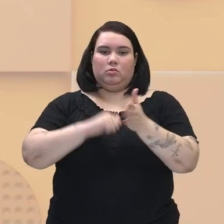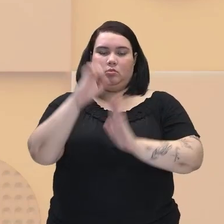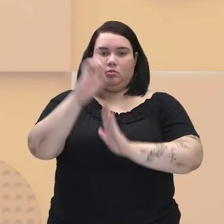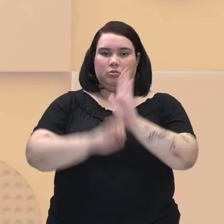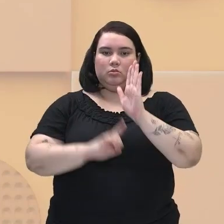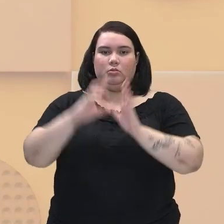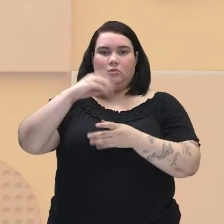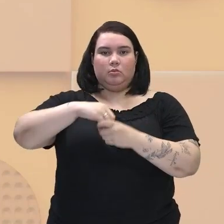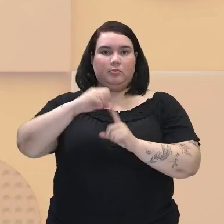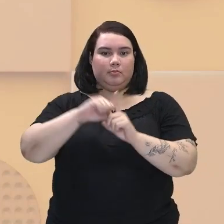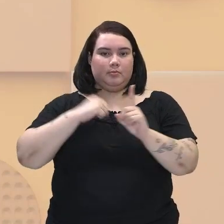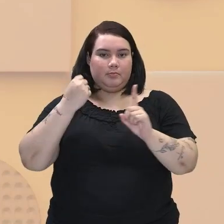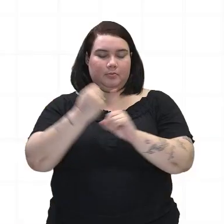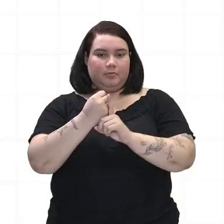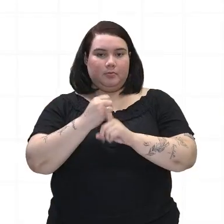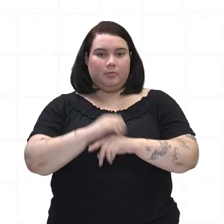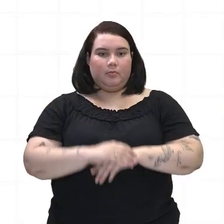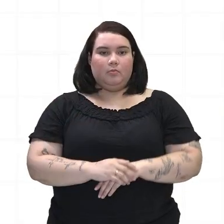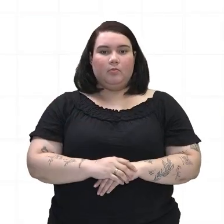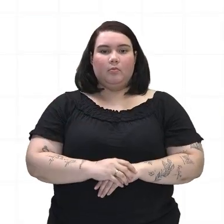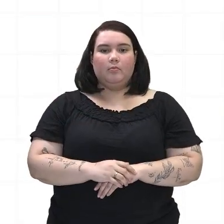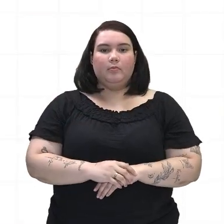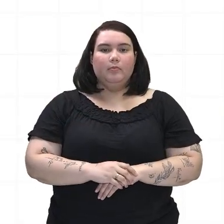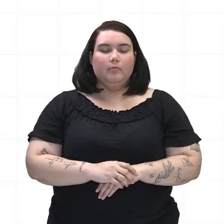da sociedade. O que mais vamos ter?